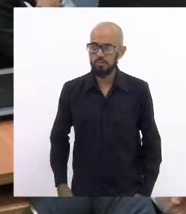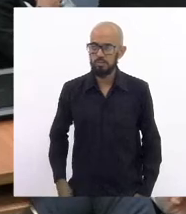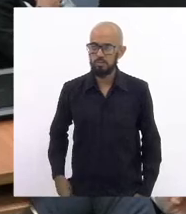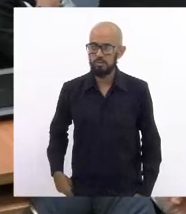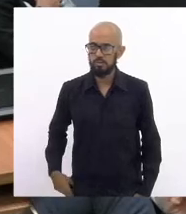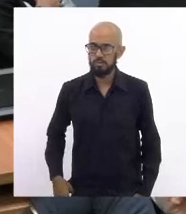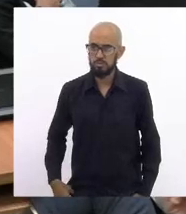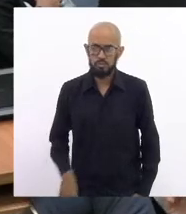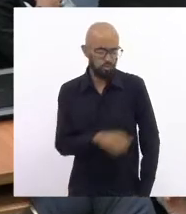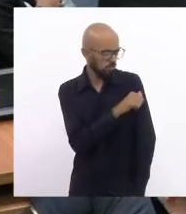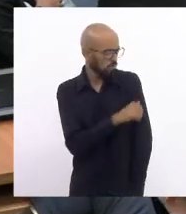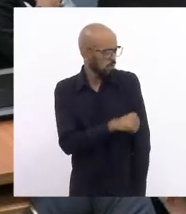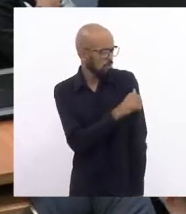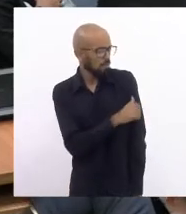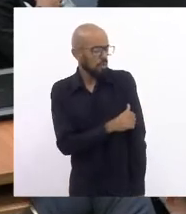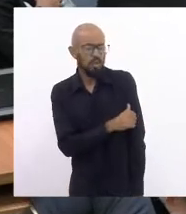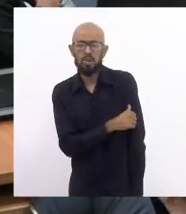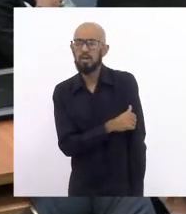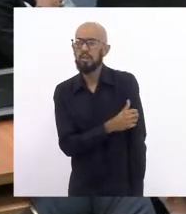Deputada enfermeira Rejane.